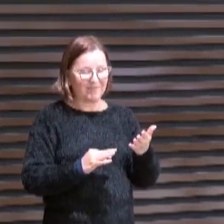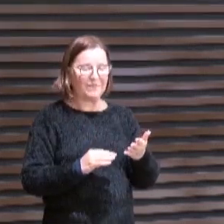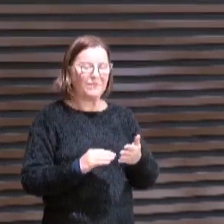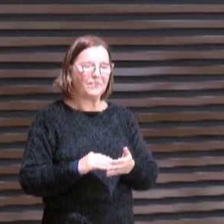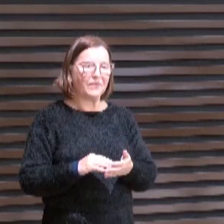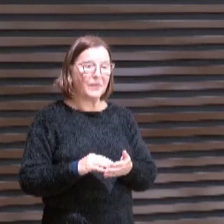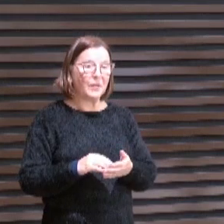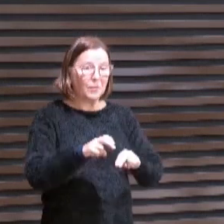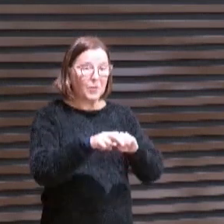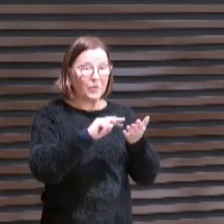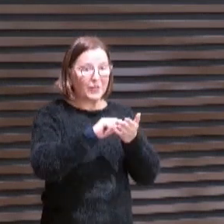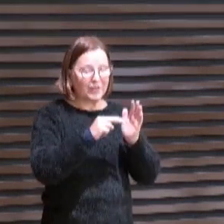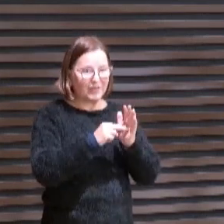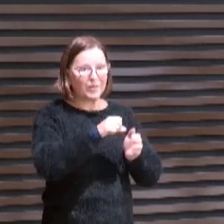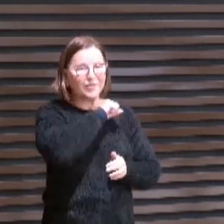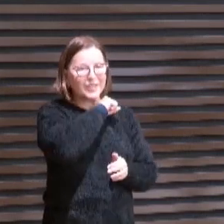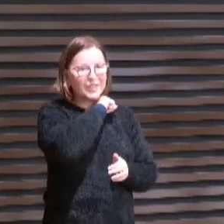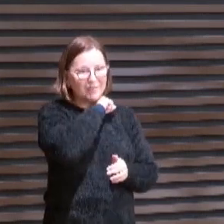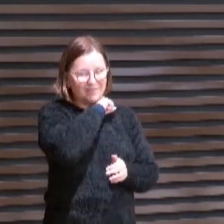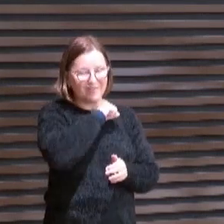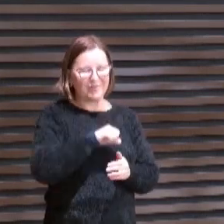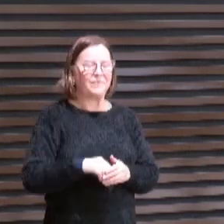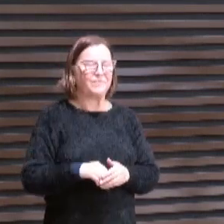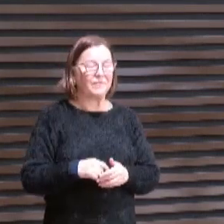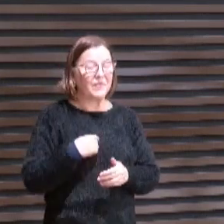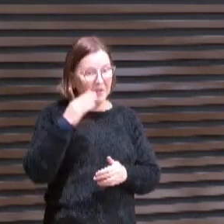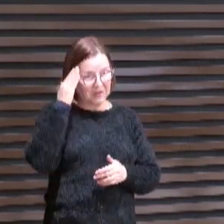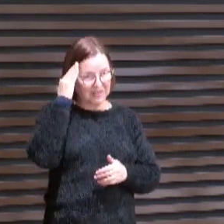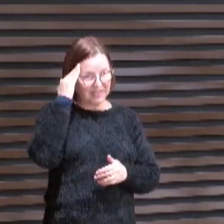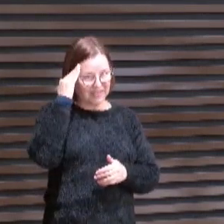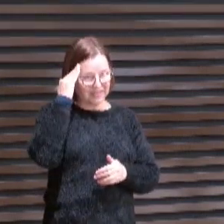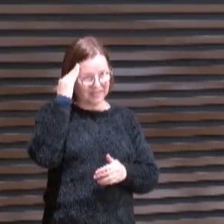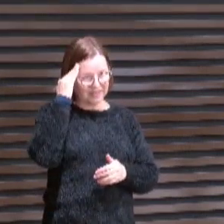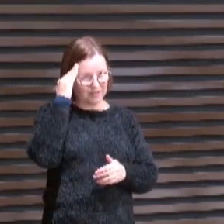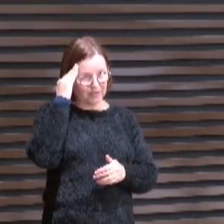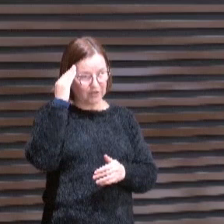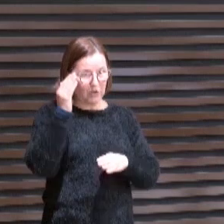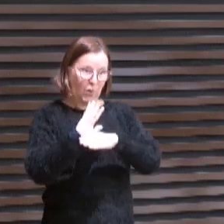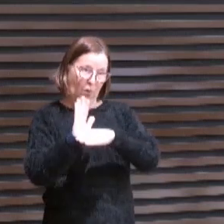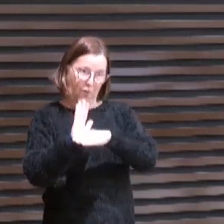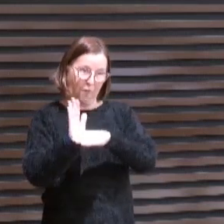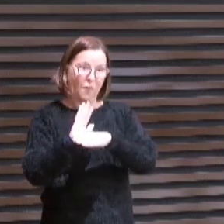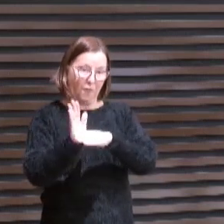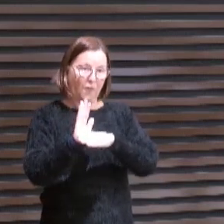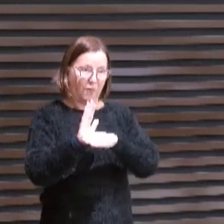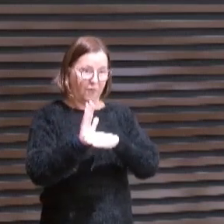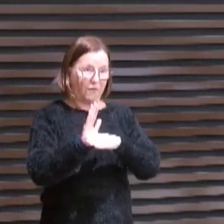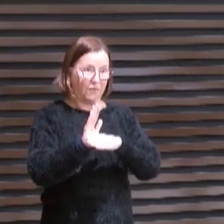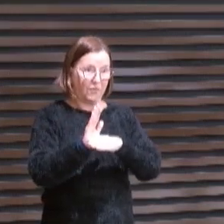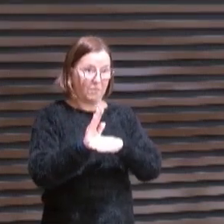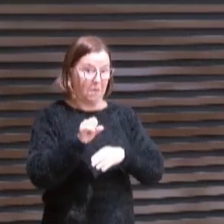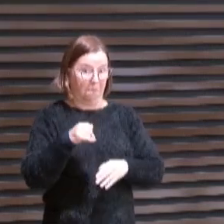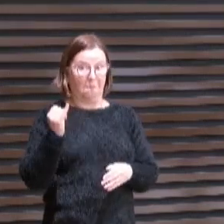sei que A Paixão de Cristo, de Mel Gibson, ele é um filme